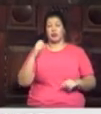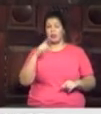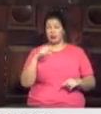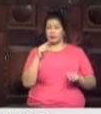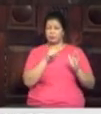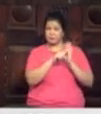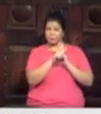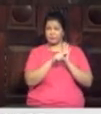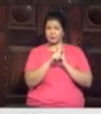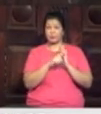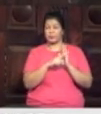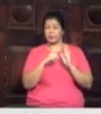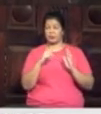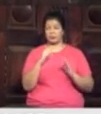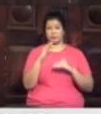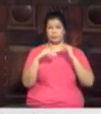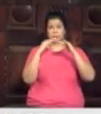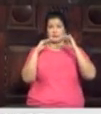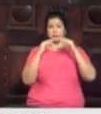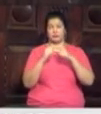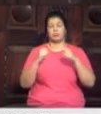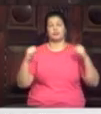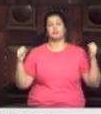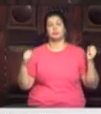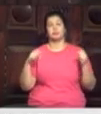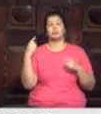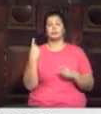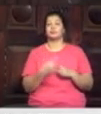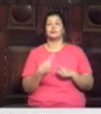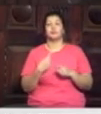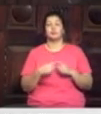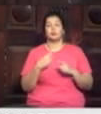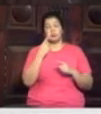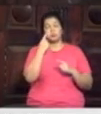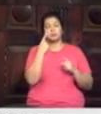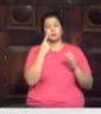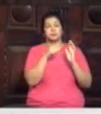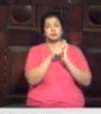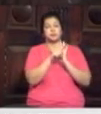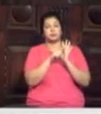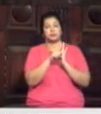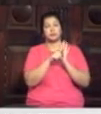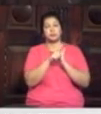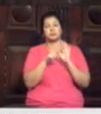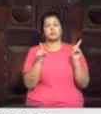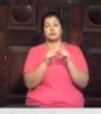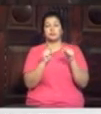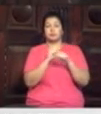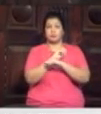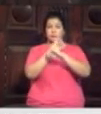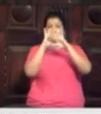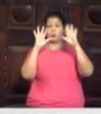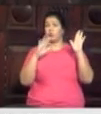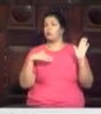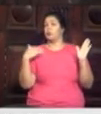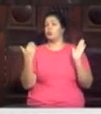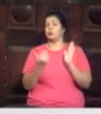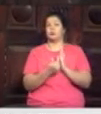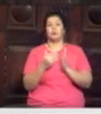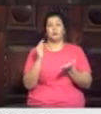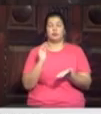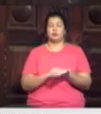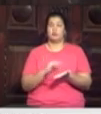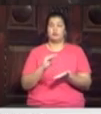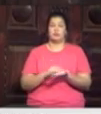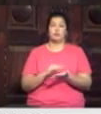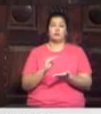Presidente, porque vai investigar e esclarecer tudo o que falam